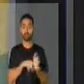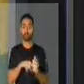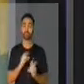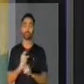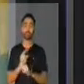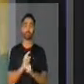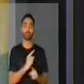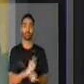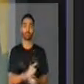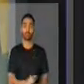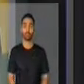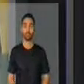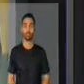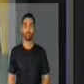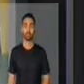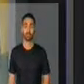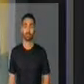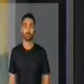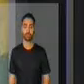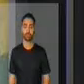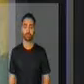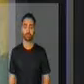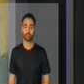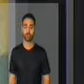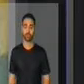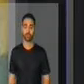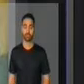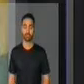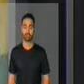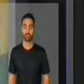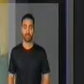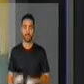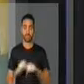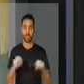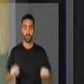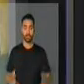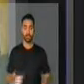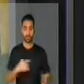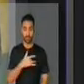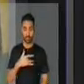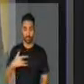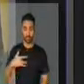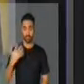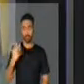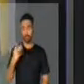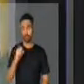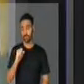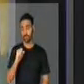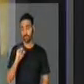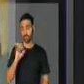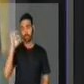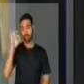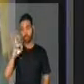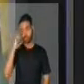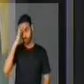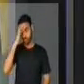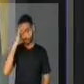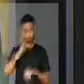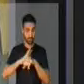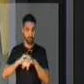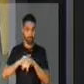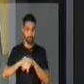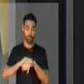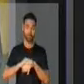diagnósticos efetuados. É no sistema de saúde que cerca de 80% desses pacientes